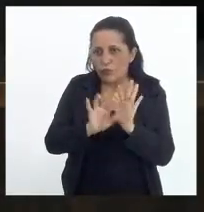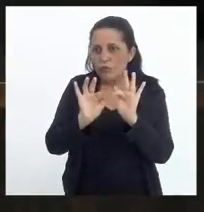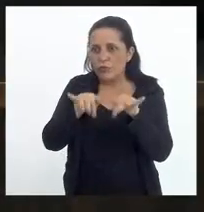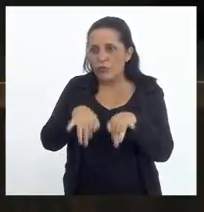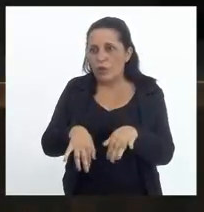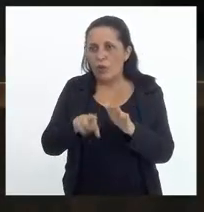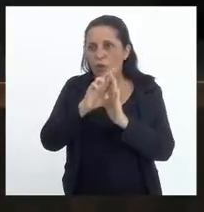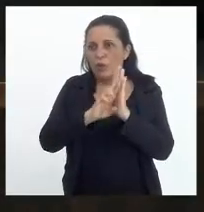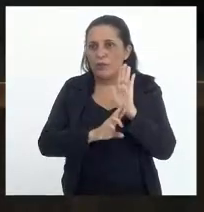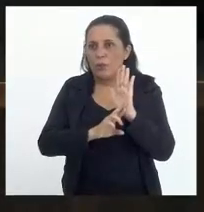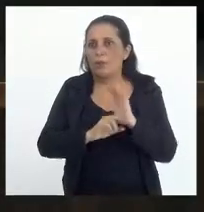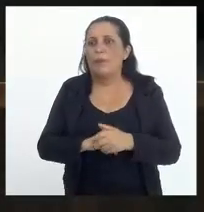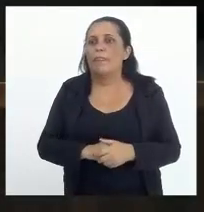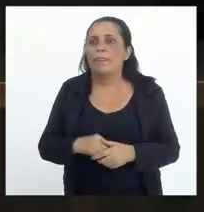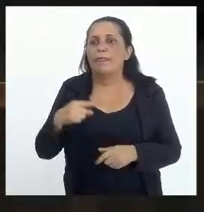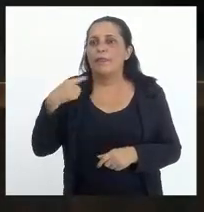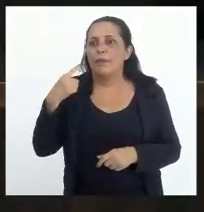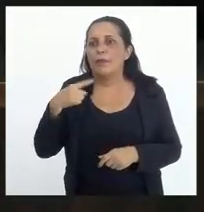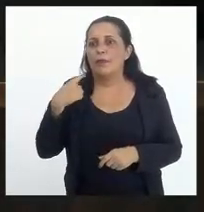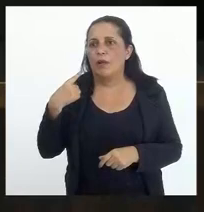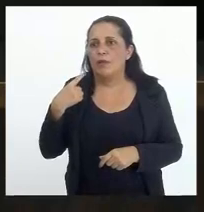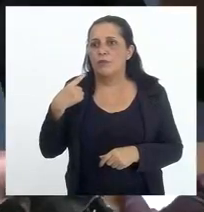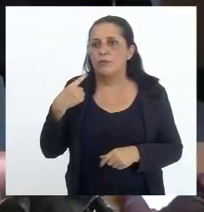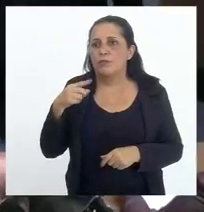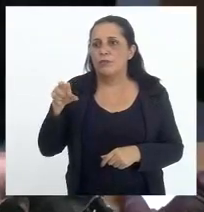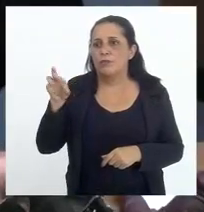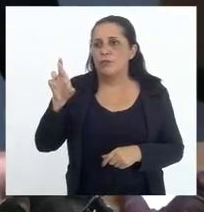Servidores Públicos, deputado Rodrigo Amorim.